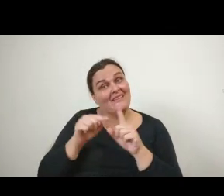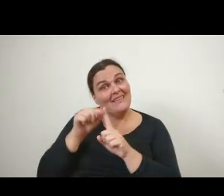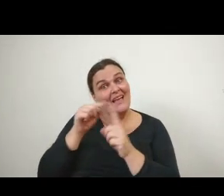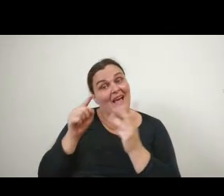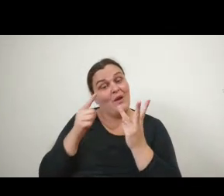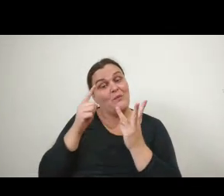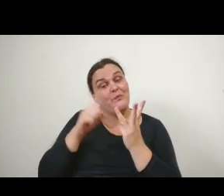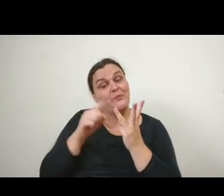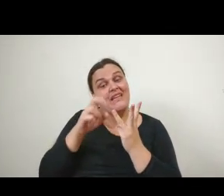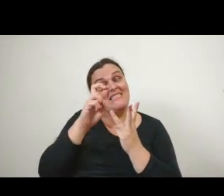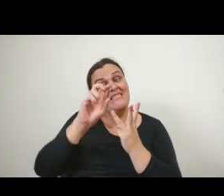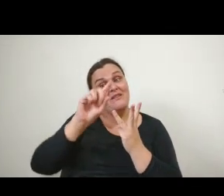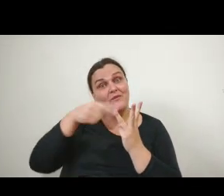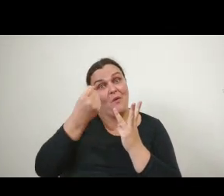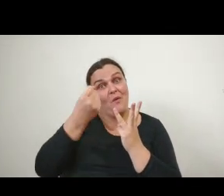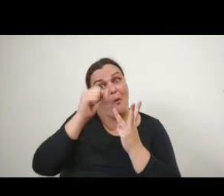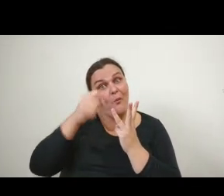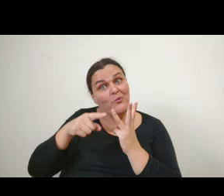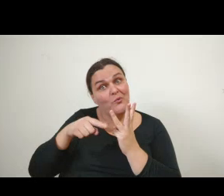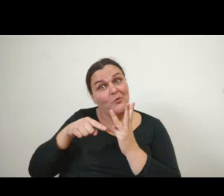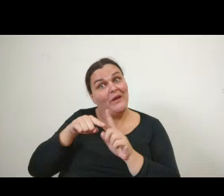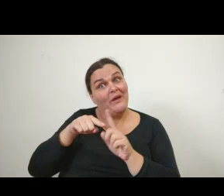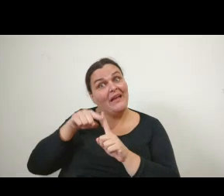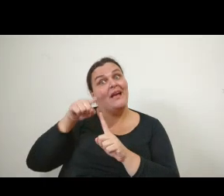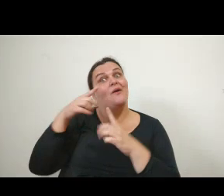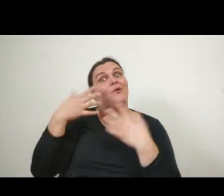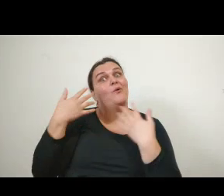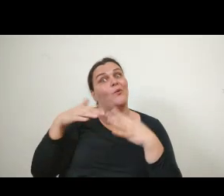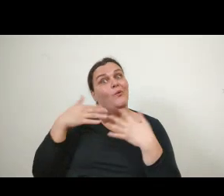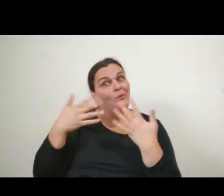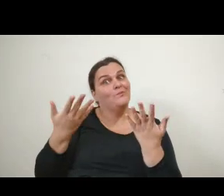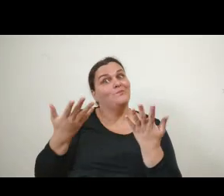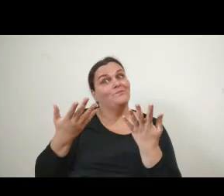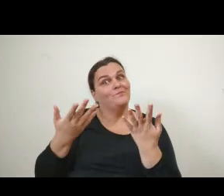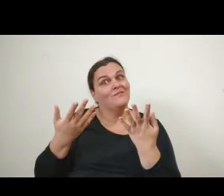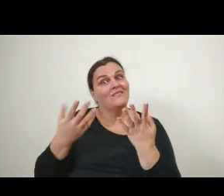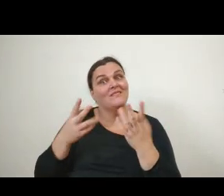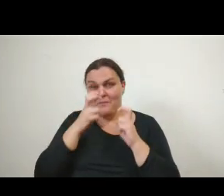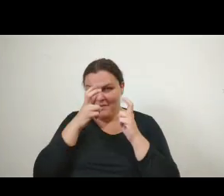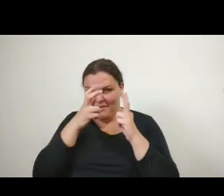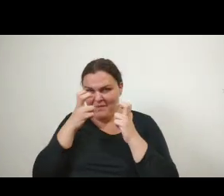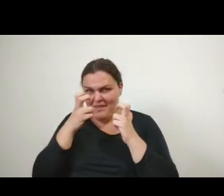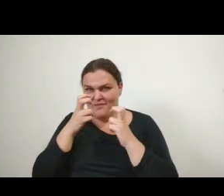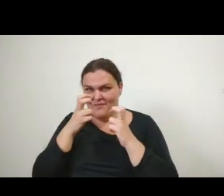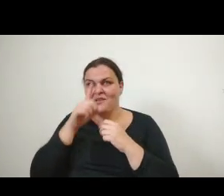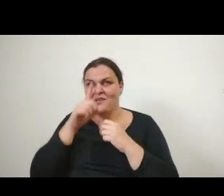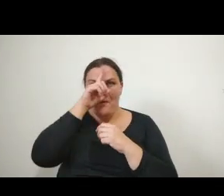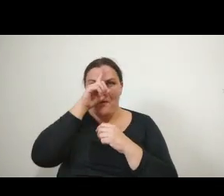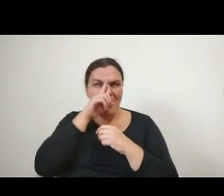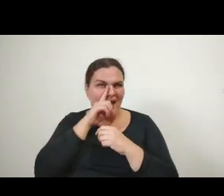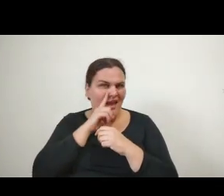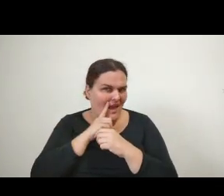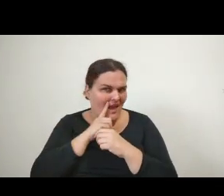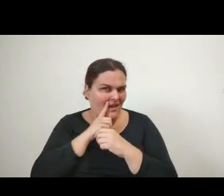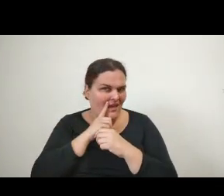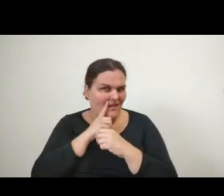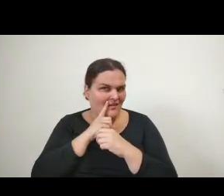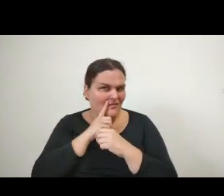né, sendo que, né, na parte aí do mapa, em amarelo e vermelho, né, são as partes,